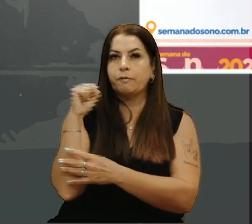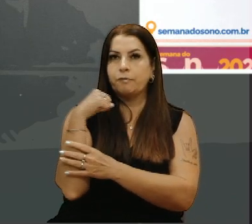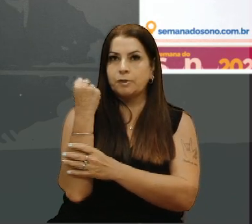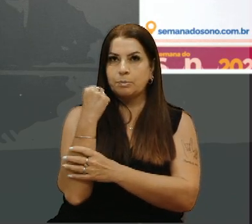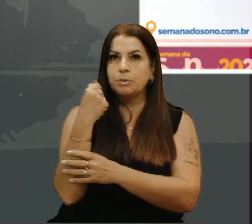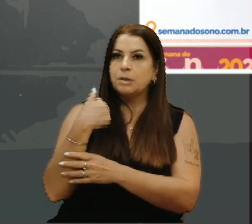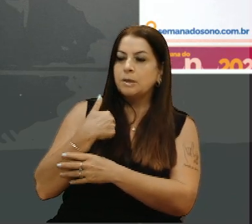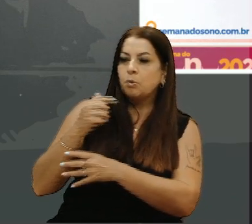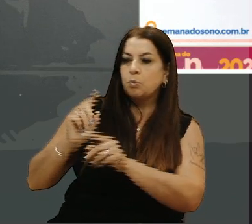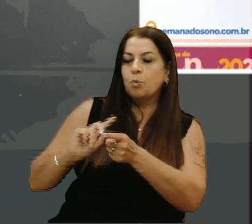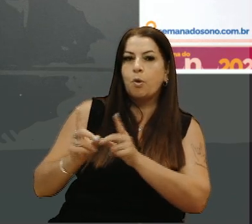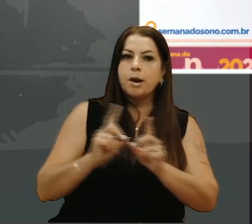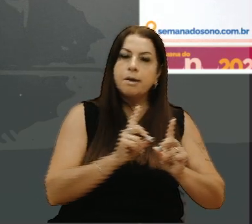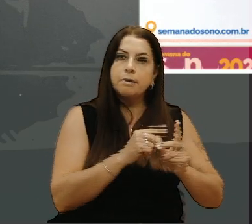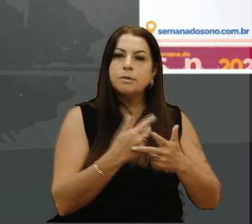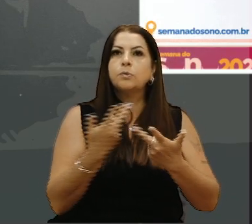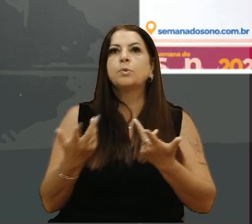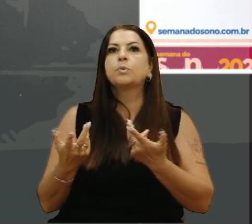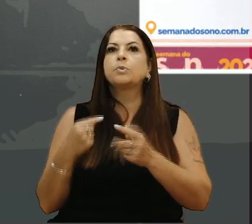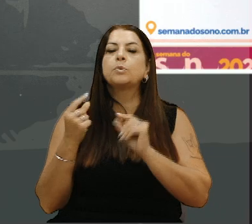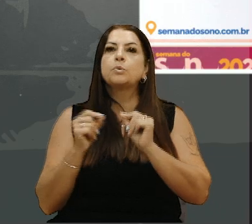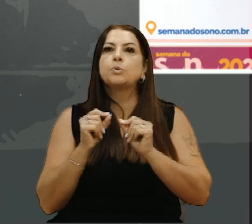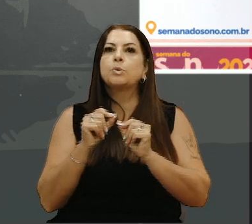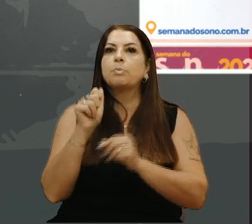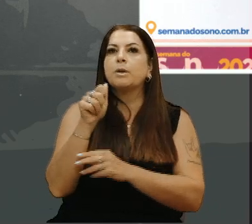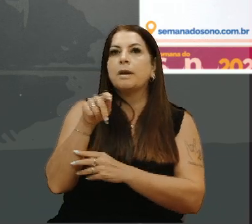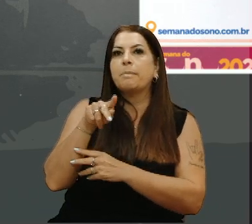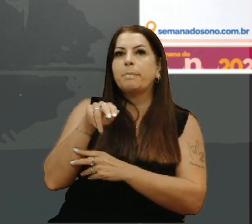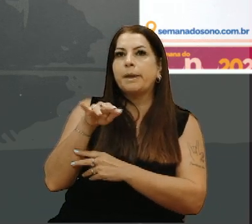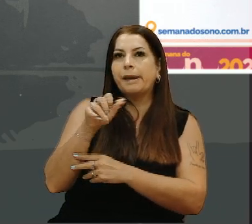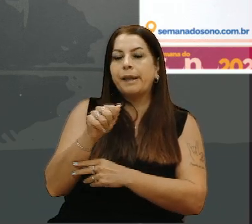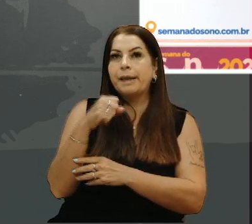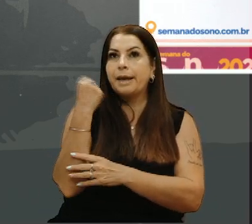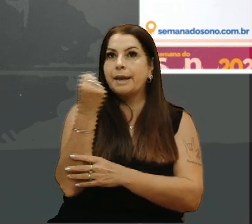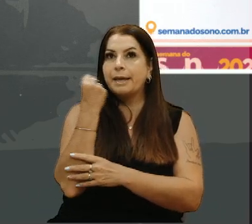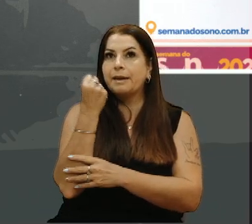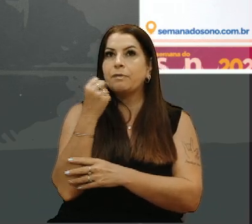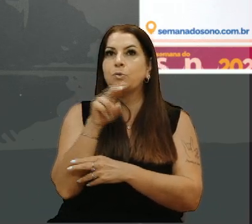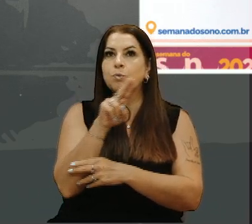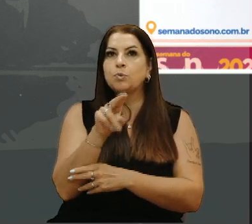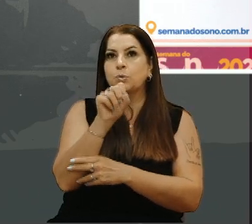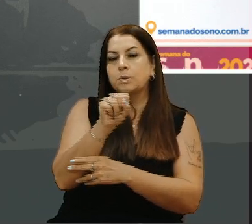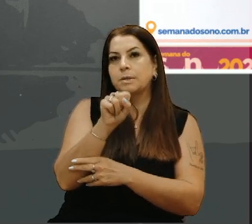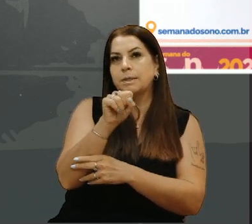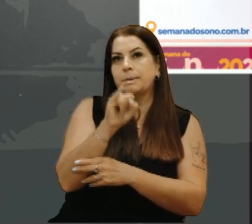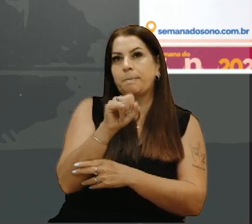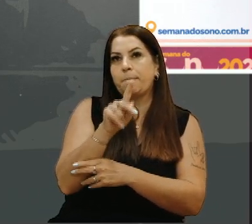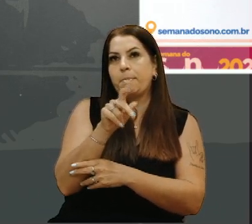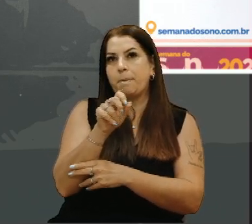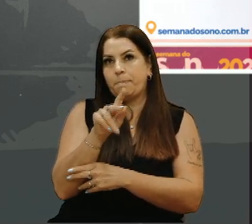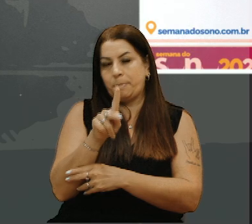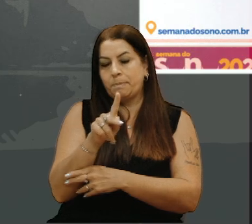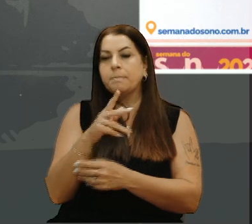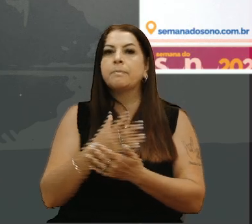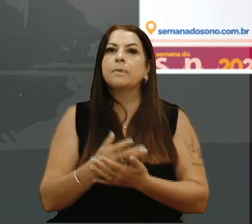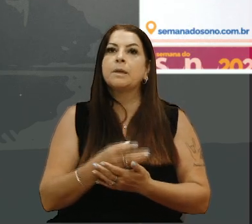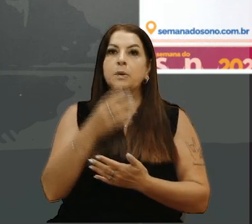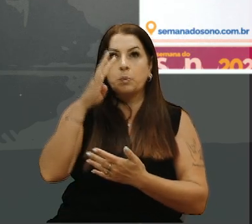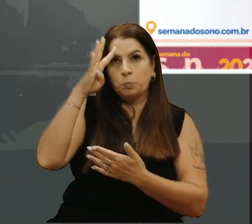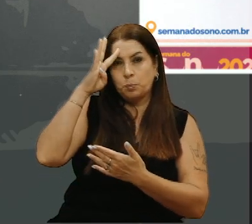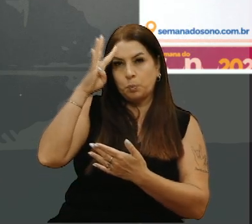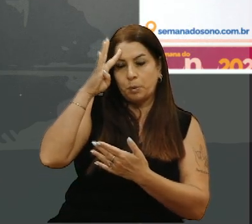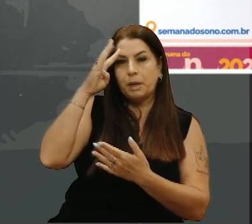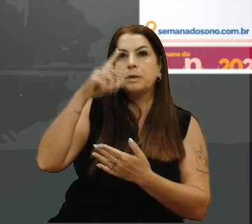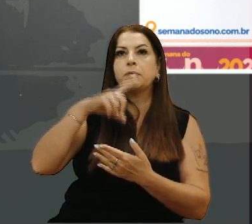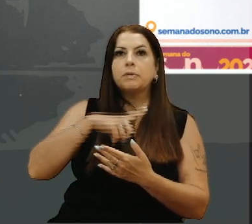eu coordenando sobre apneia grave e uso do CPAP, certo? Na quarta-feira,